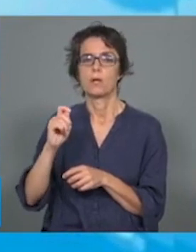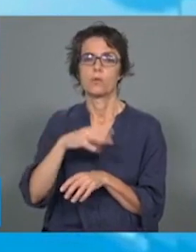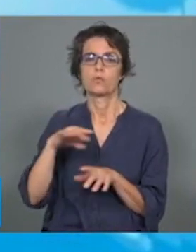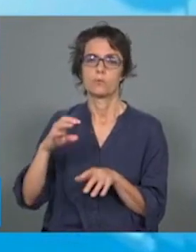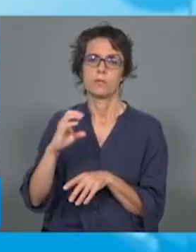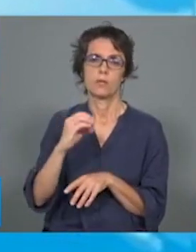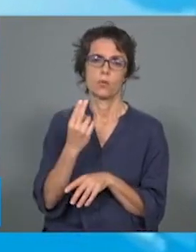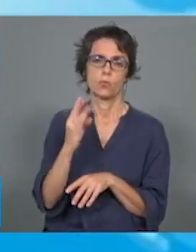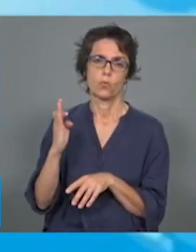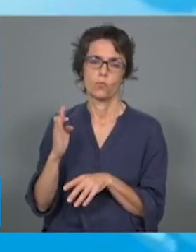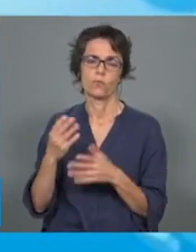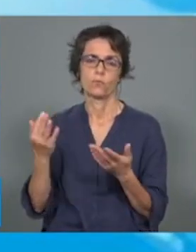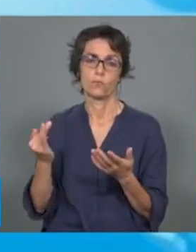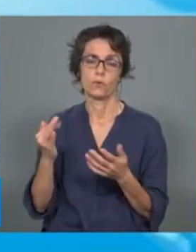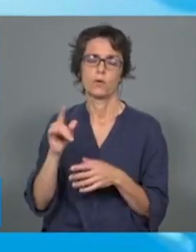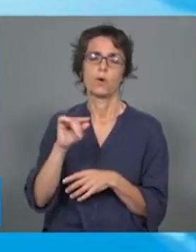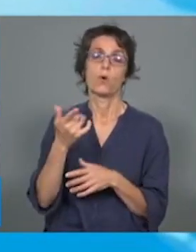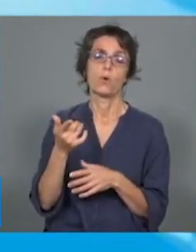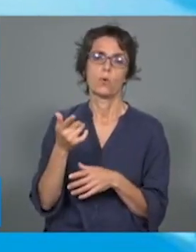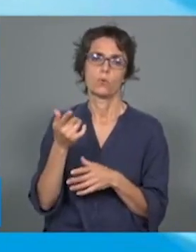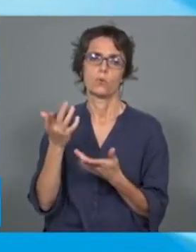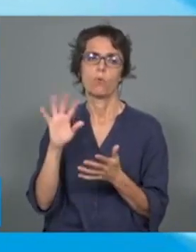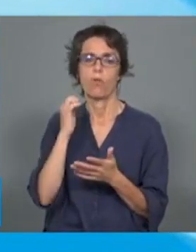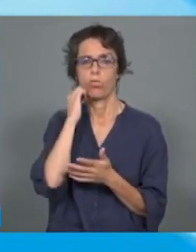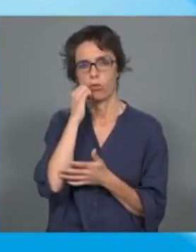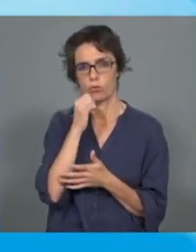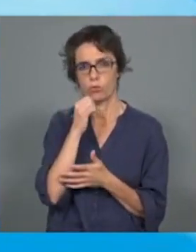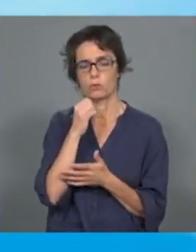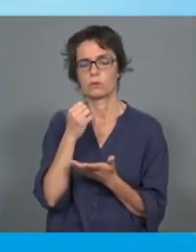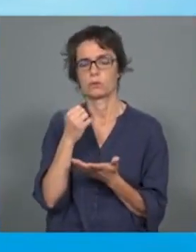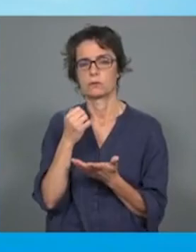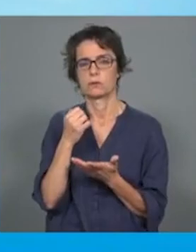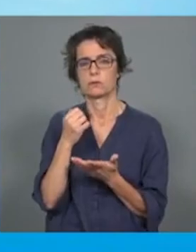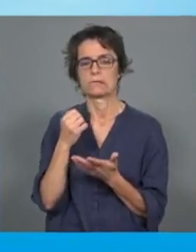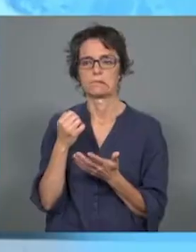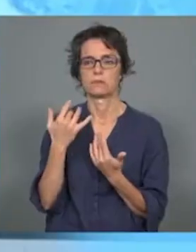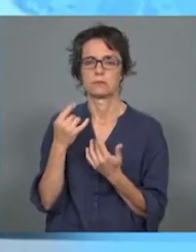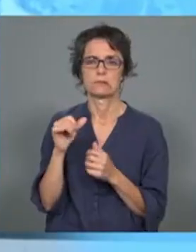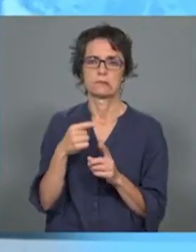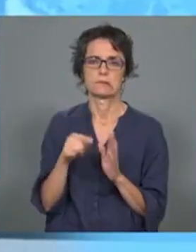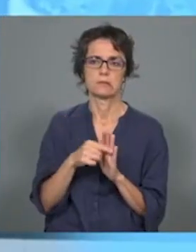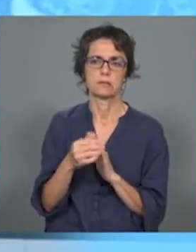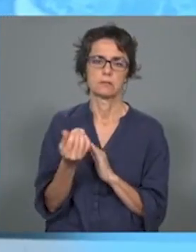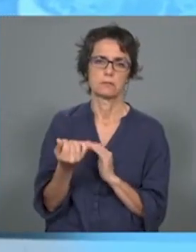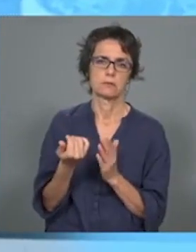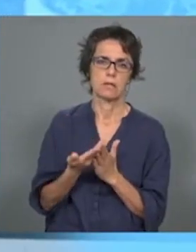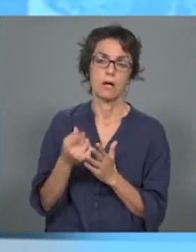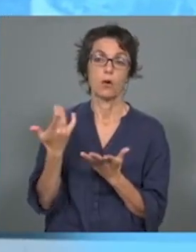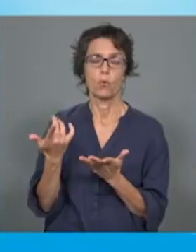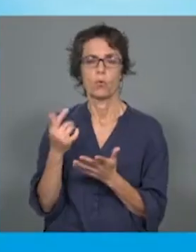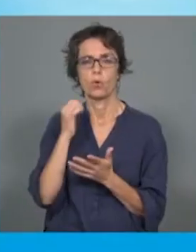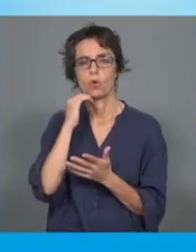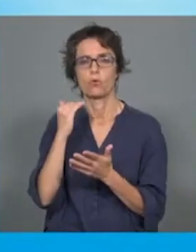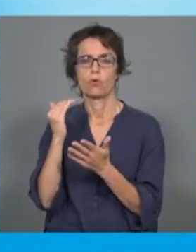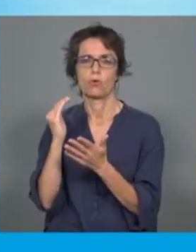dói, ou quando a dor traz mais notícias, e quando a dor dói até ao fim. Esta, enfim, pela professora Isabel Garliça Neto,